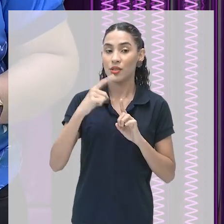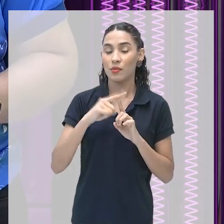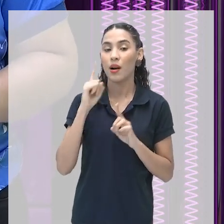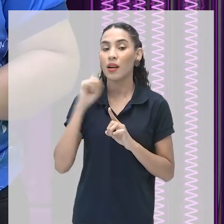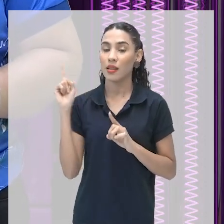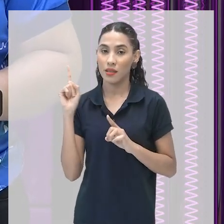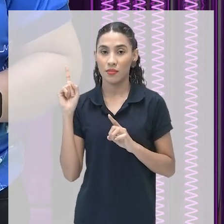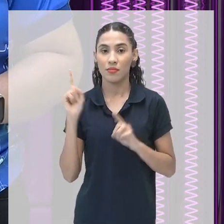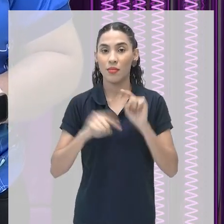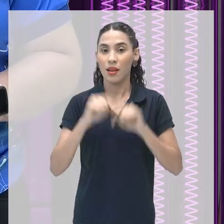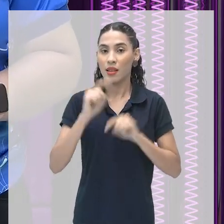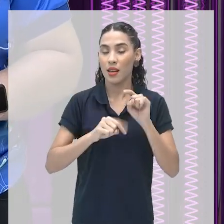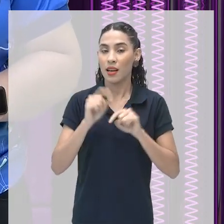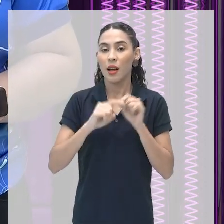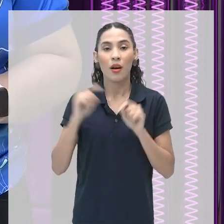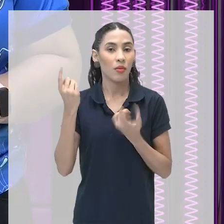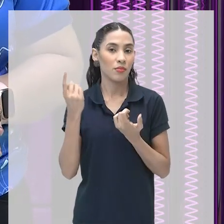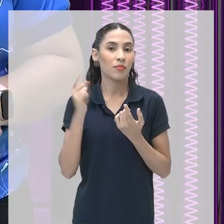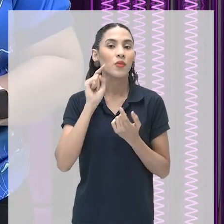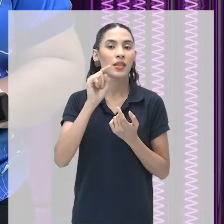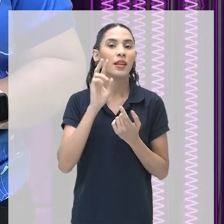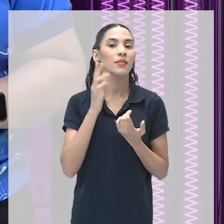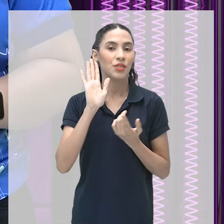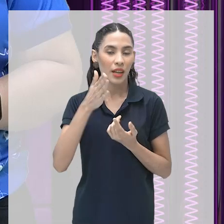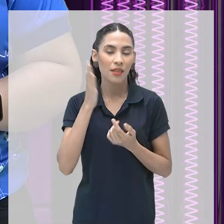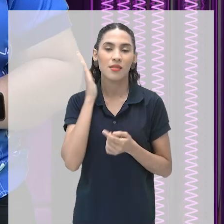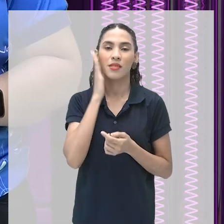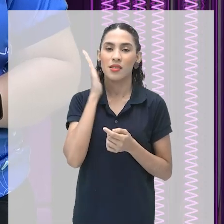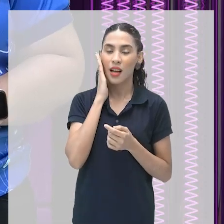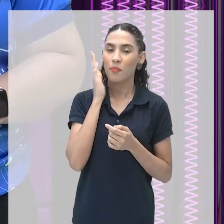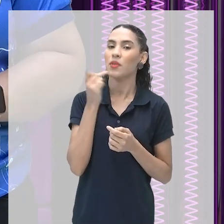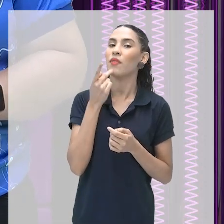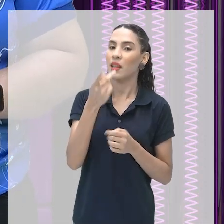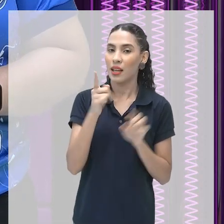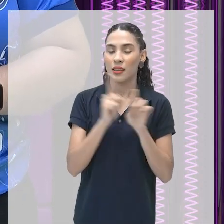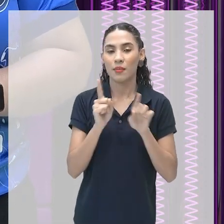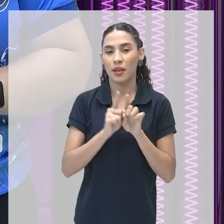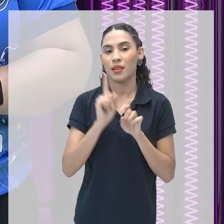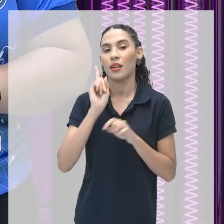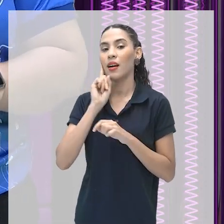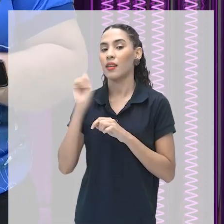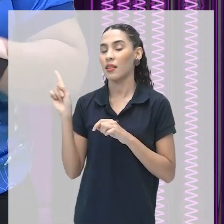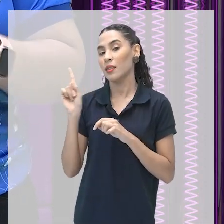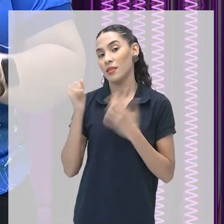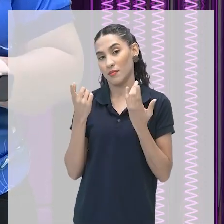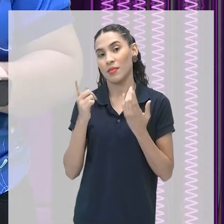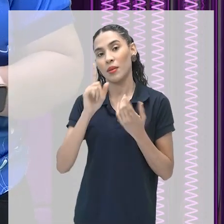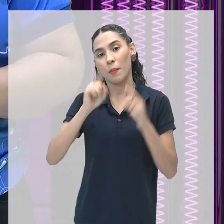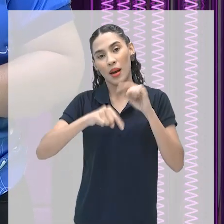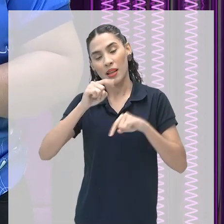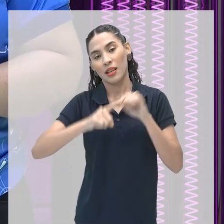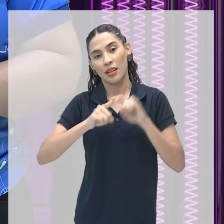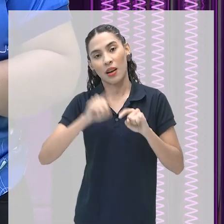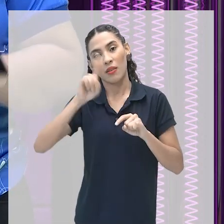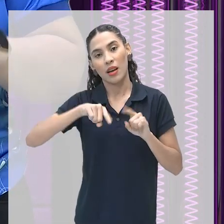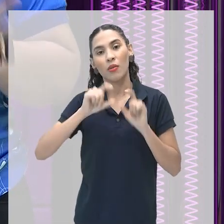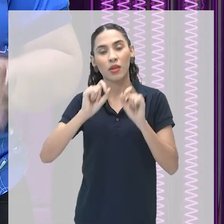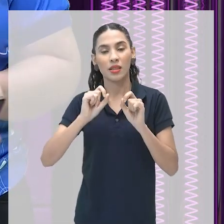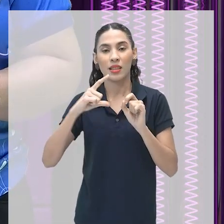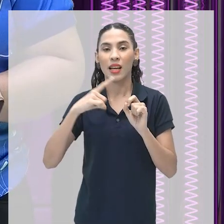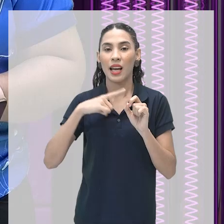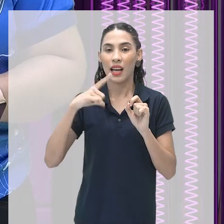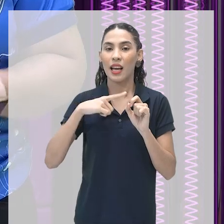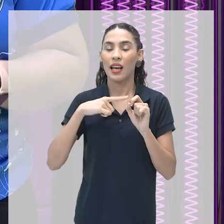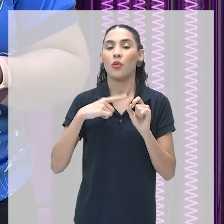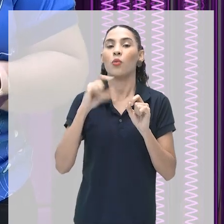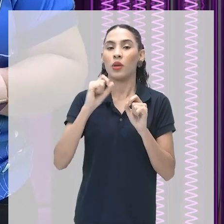de embalagens durante o dia a dia, você já pode saber, pode dizer que aquela embalagem, aquele produto tem o